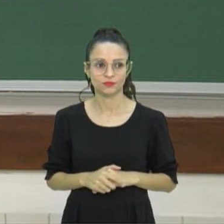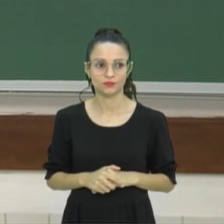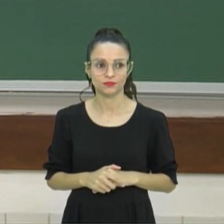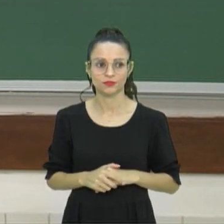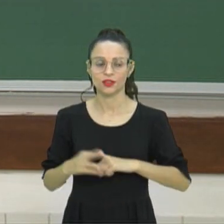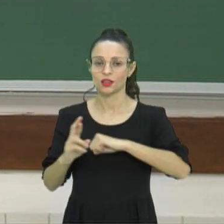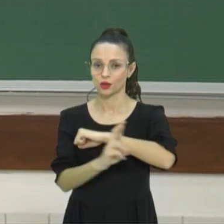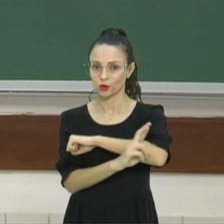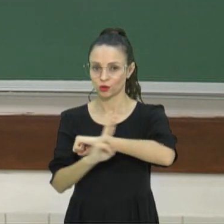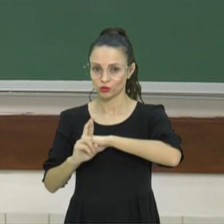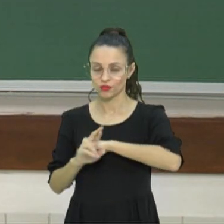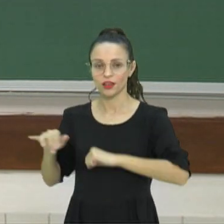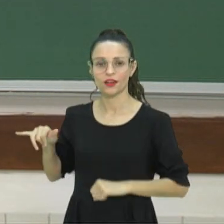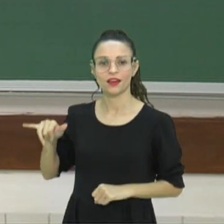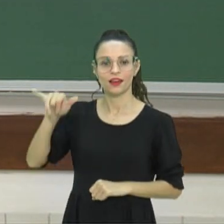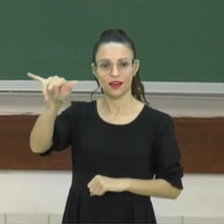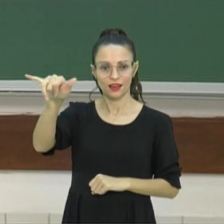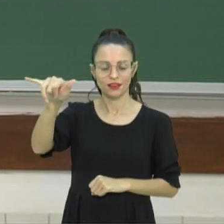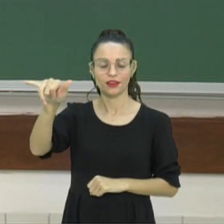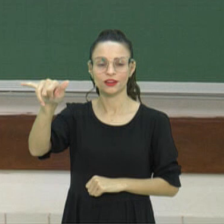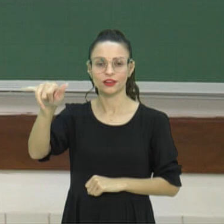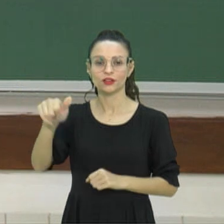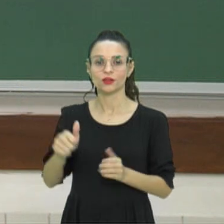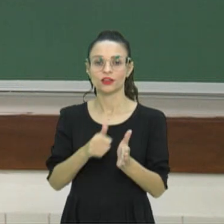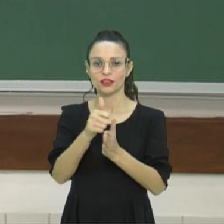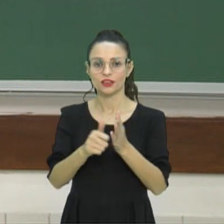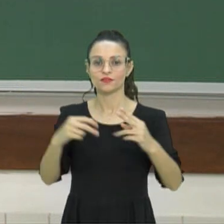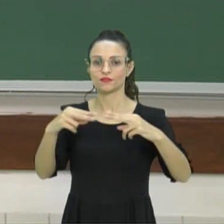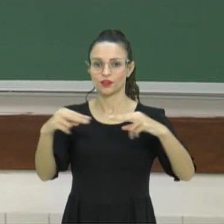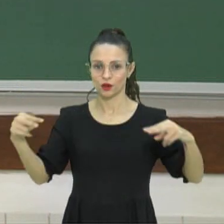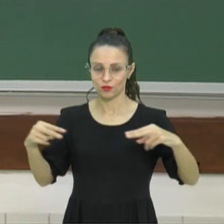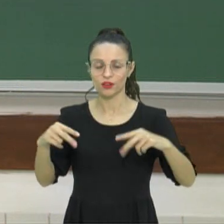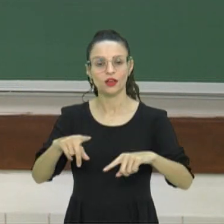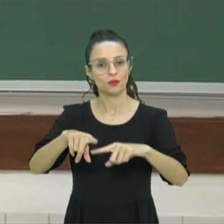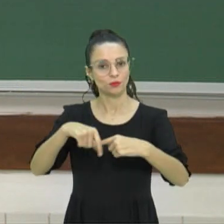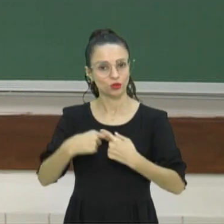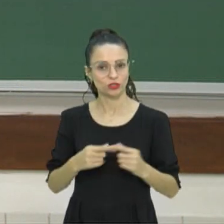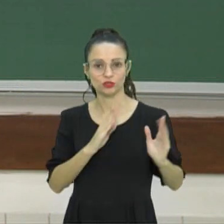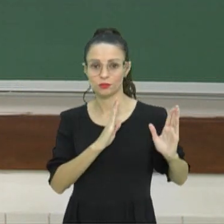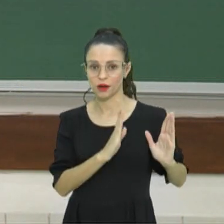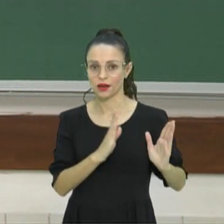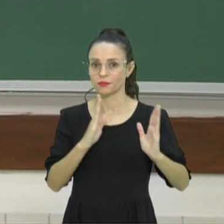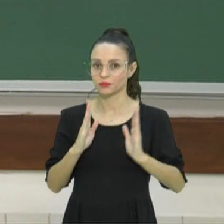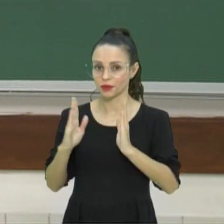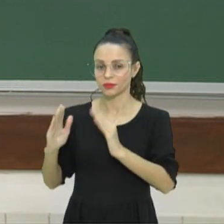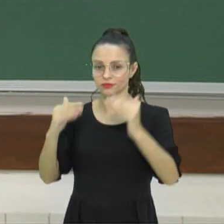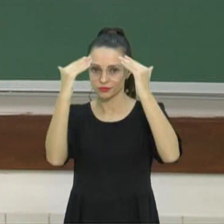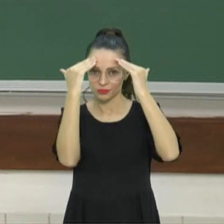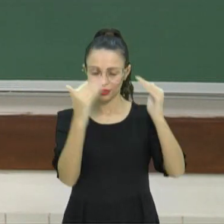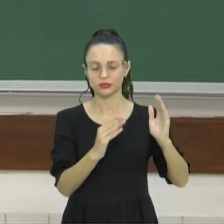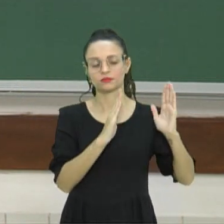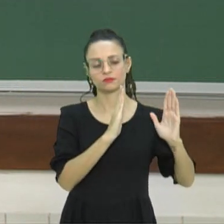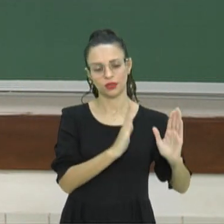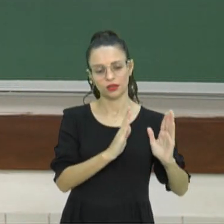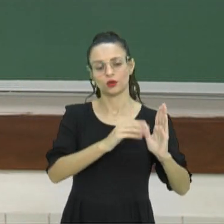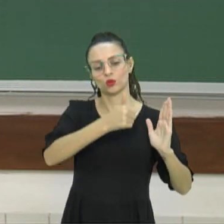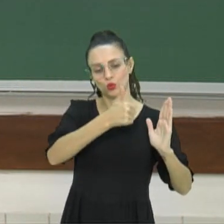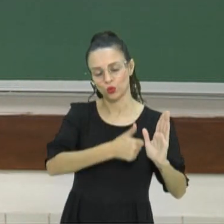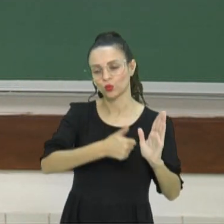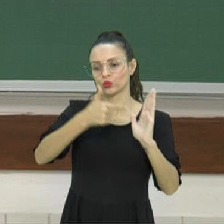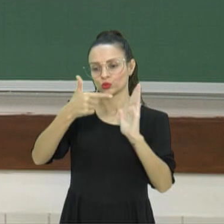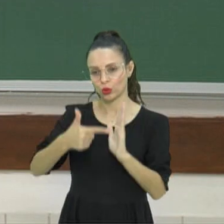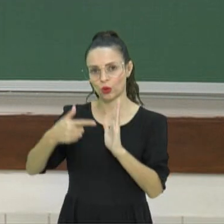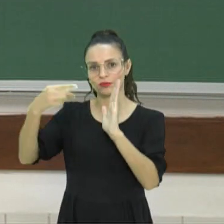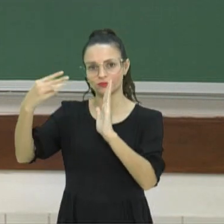rodoviário, aéreo e ferroviário. Por isso, respectivamente. Então, obedecendo a ordem em que as